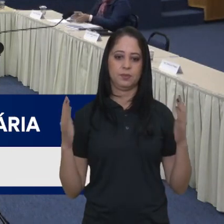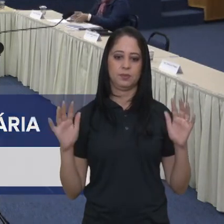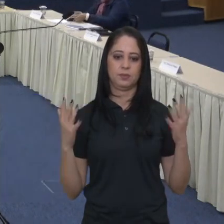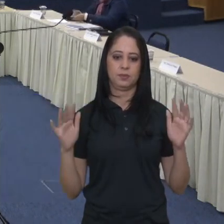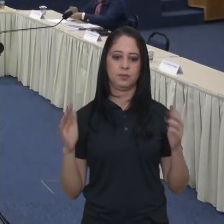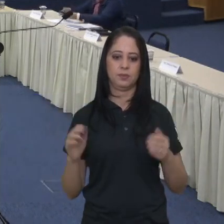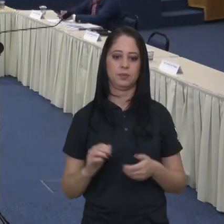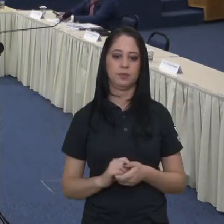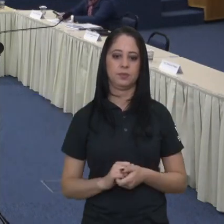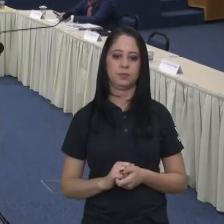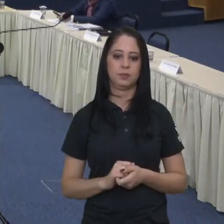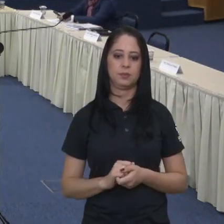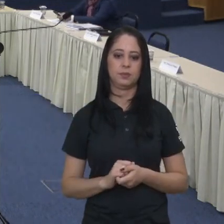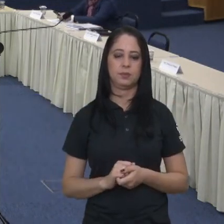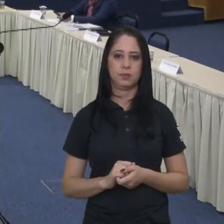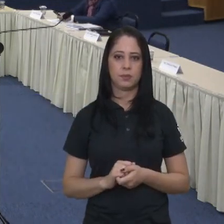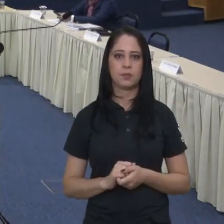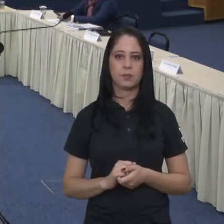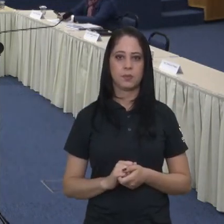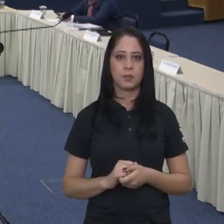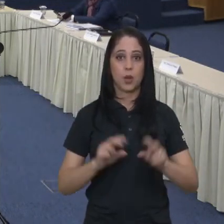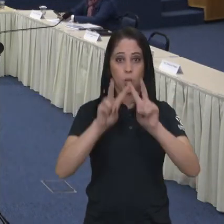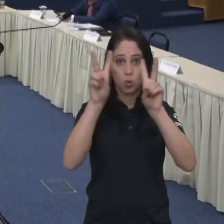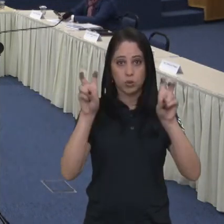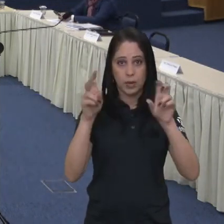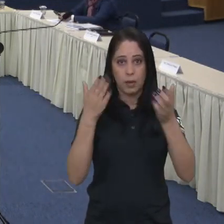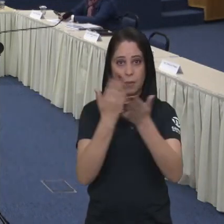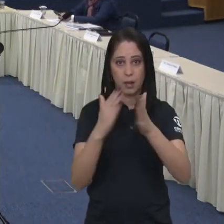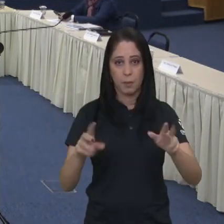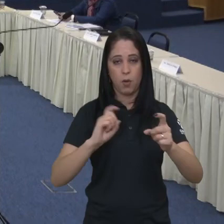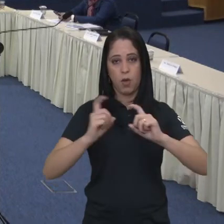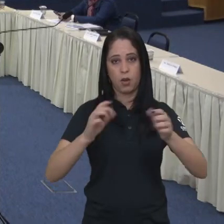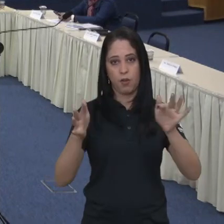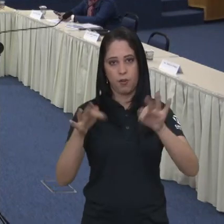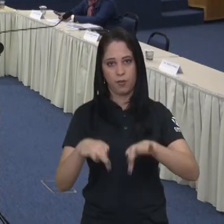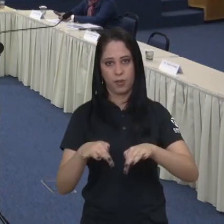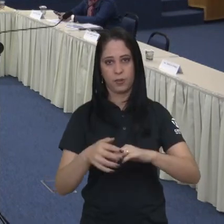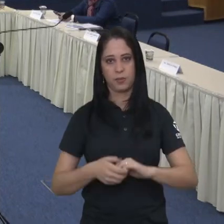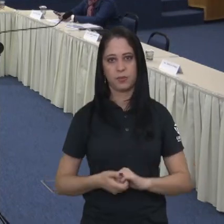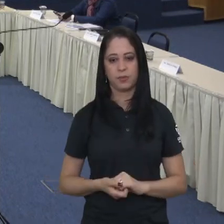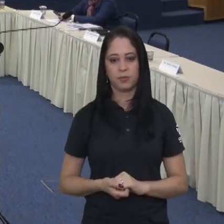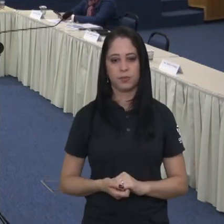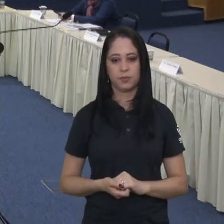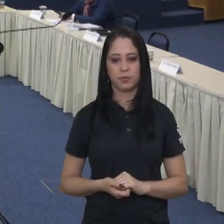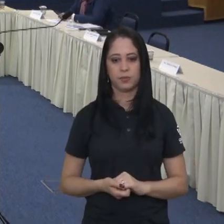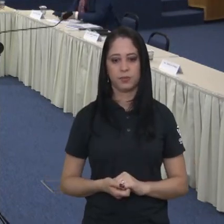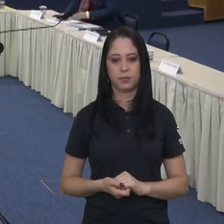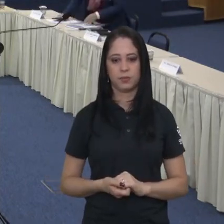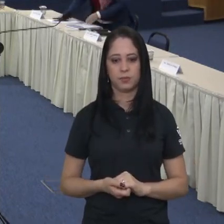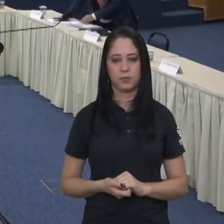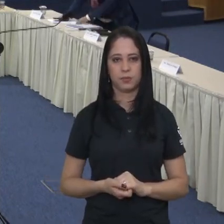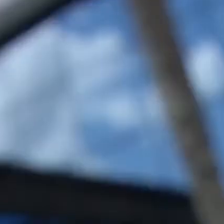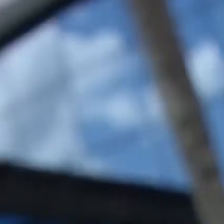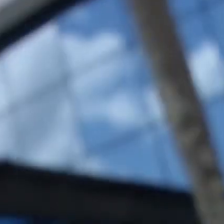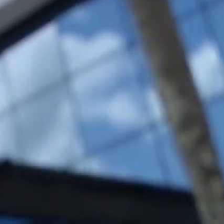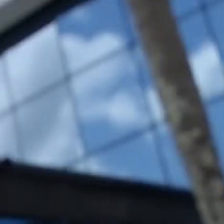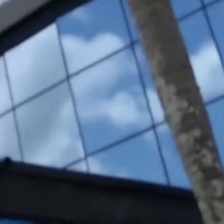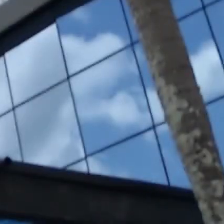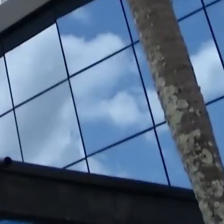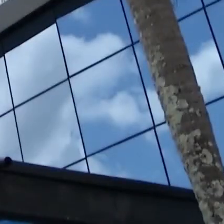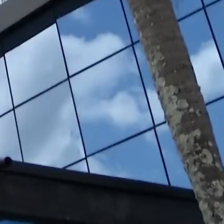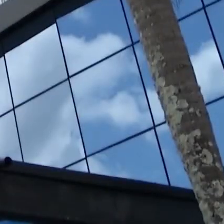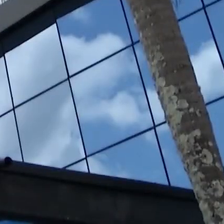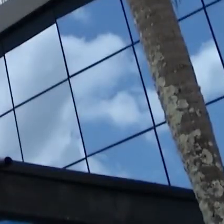Obrigado, doutor Jairo. Então, nada mais havendo tratado, está encerrada a presente reunião. Sous